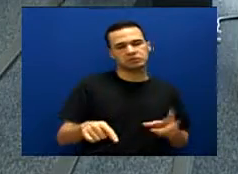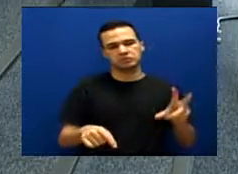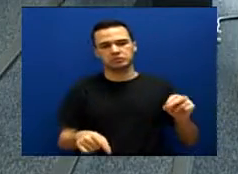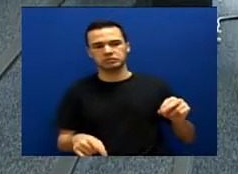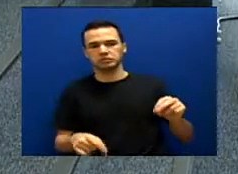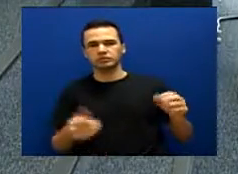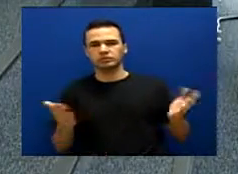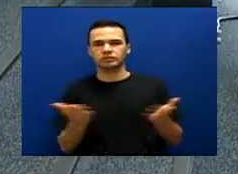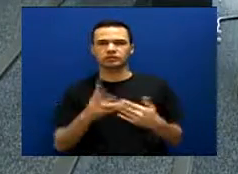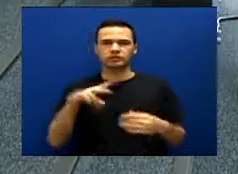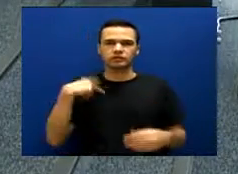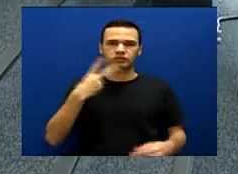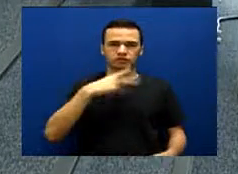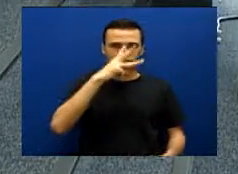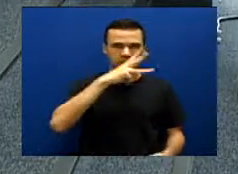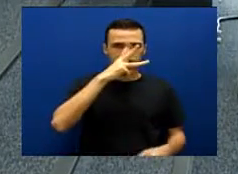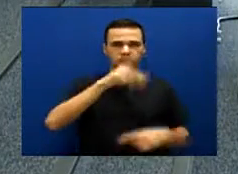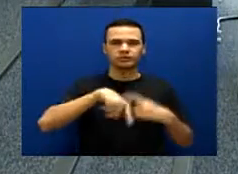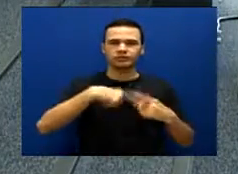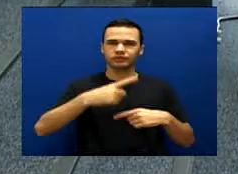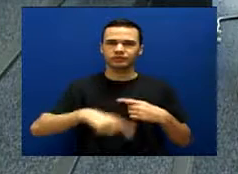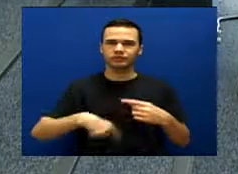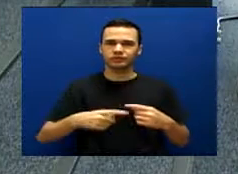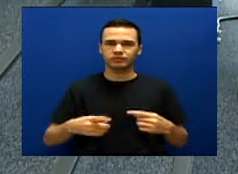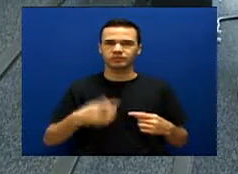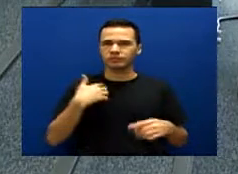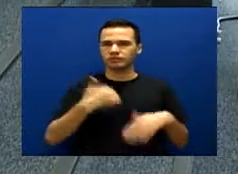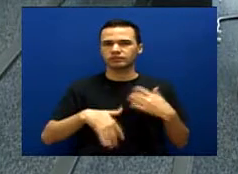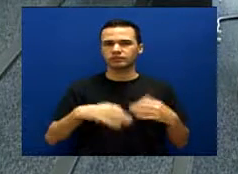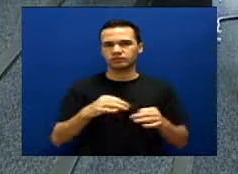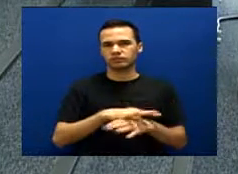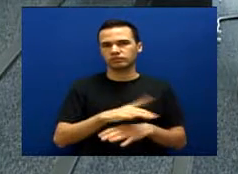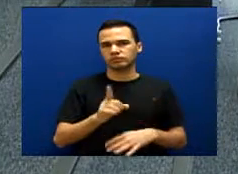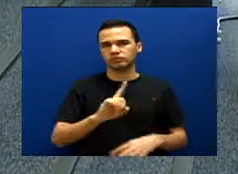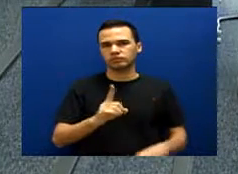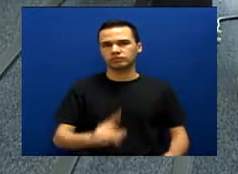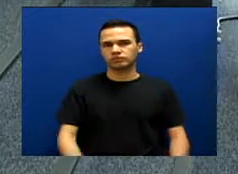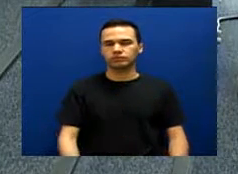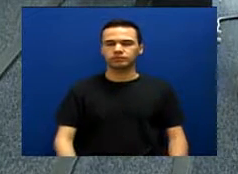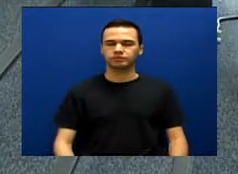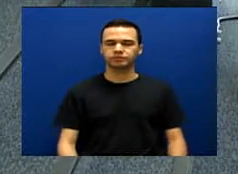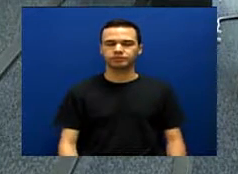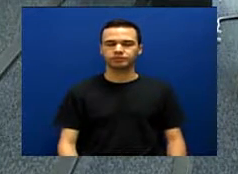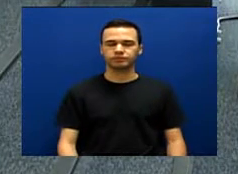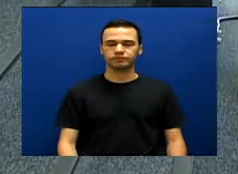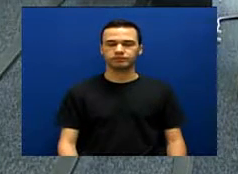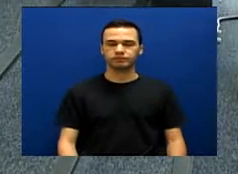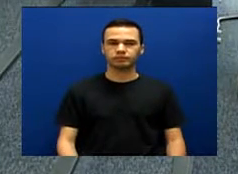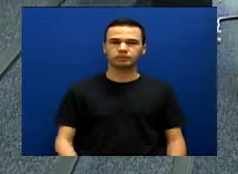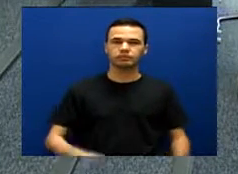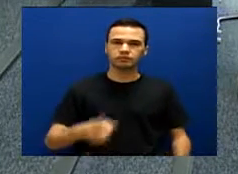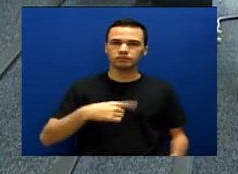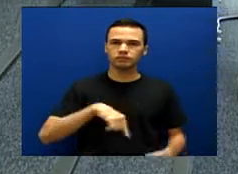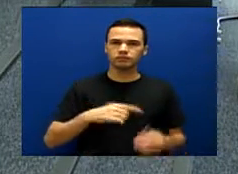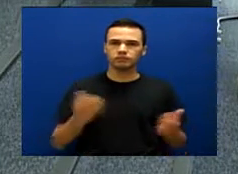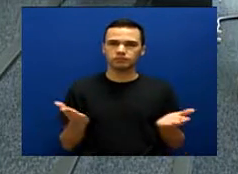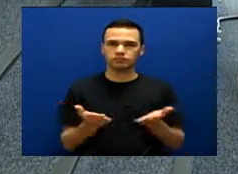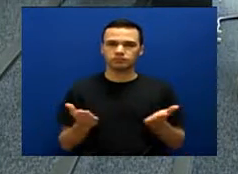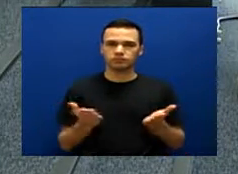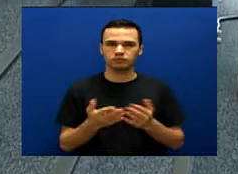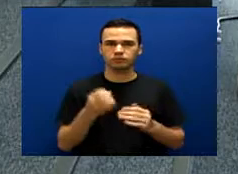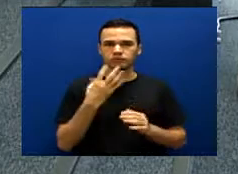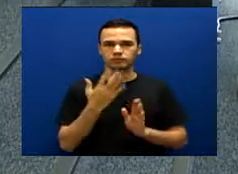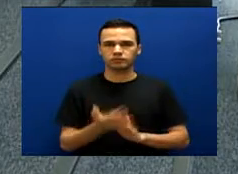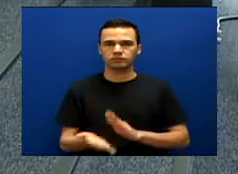Obrigado, vereador. Vereador Manderley, depois o vereador... Presidente, eu não concluí ainda, presidente, só um minutinho, por gentileza. Nós estamos fazendo aqui um momento